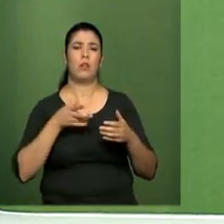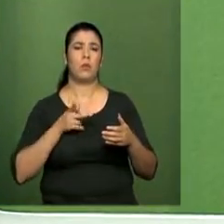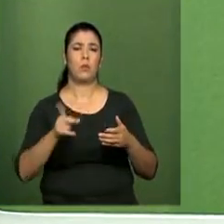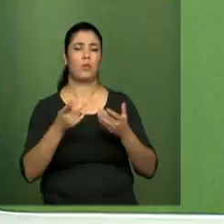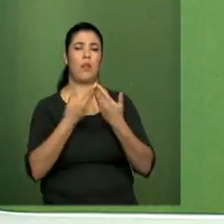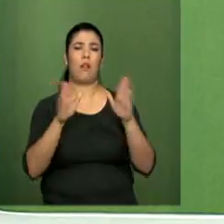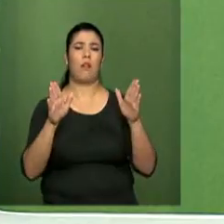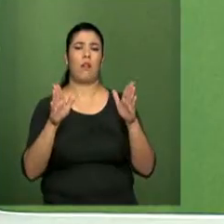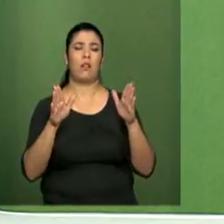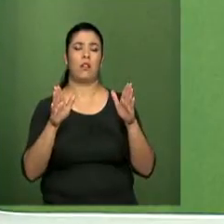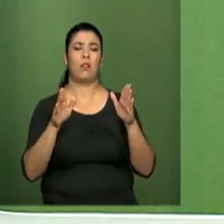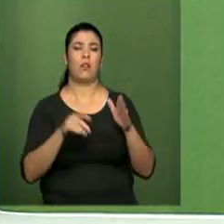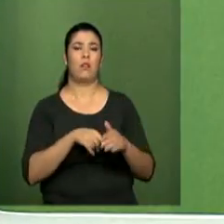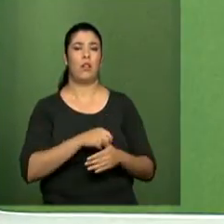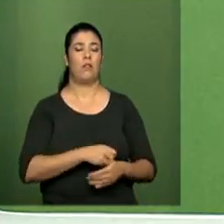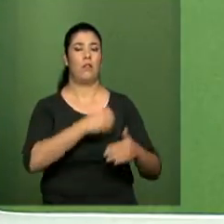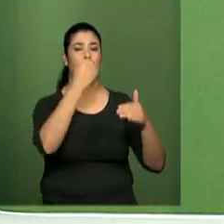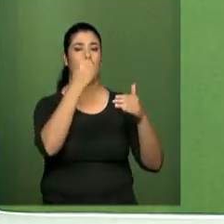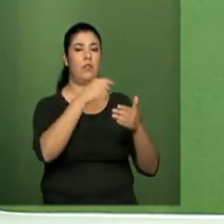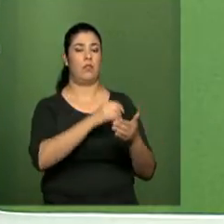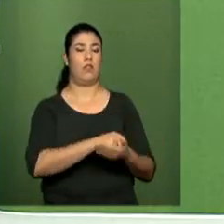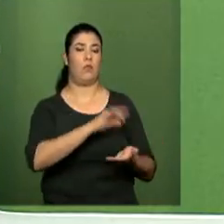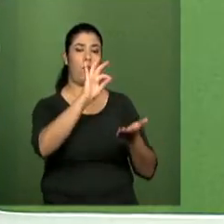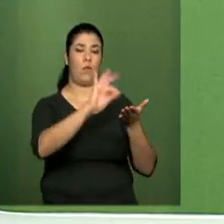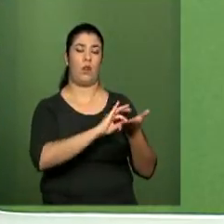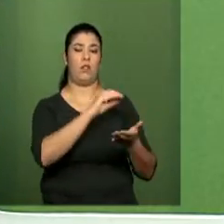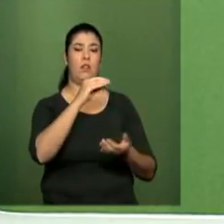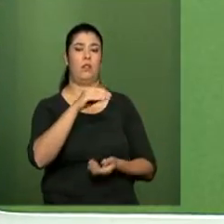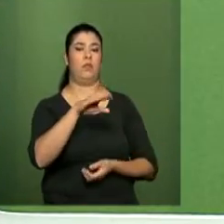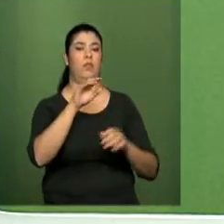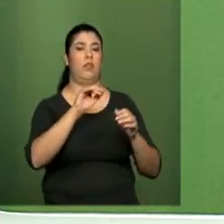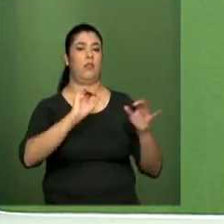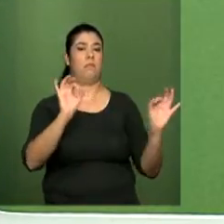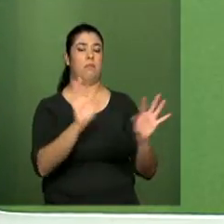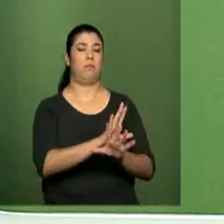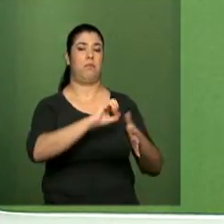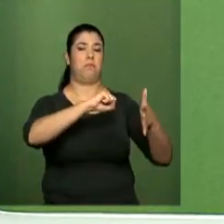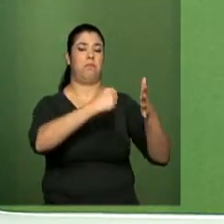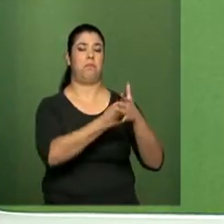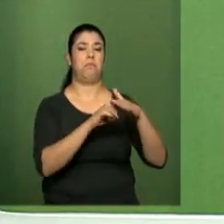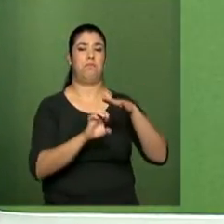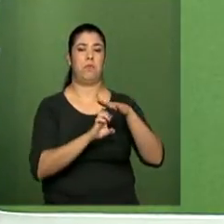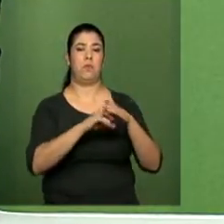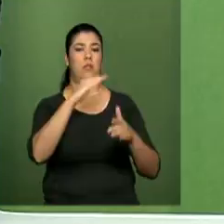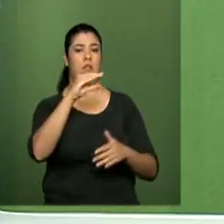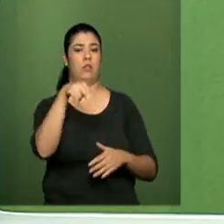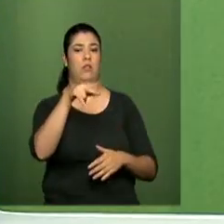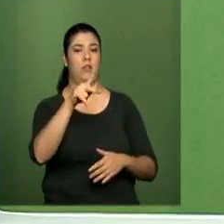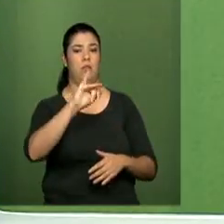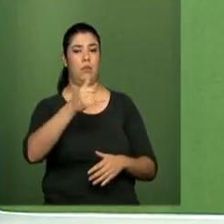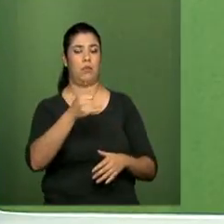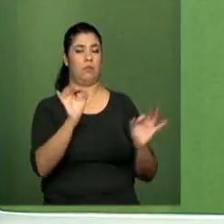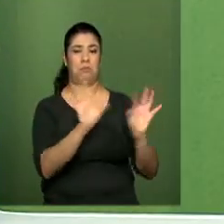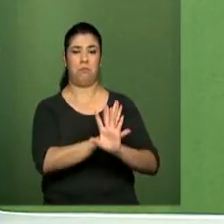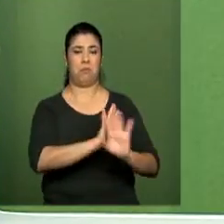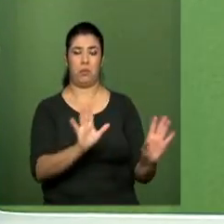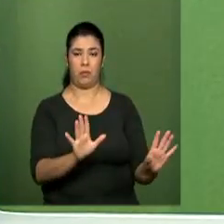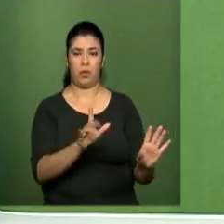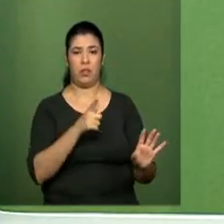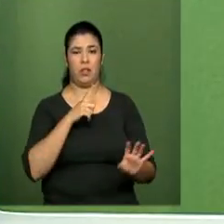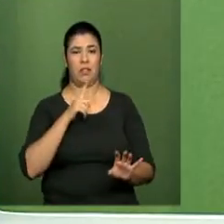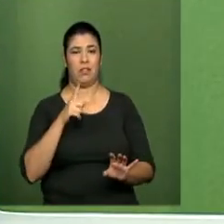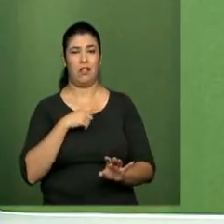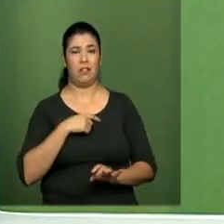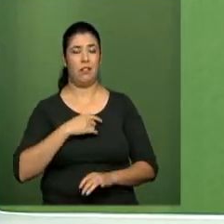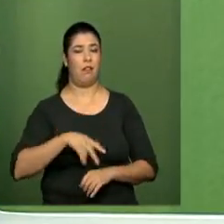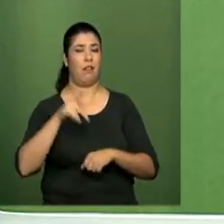cnpj ela não existe mais e os estados hoje hoje tem seis estados sincronizados a capital de são